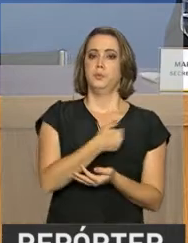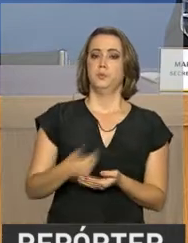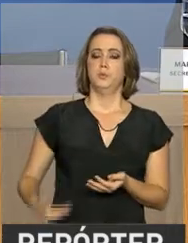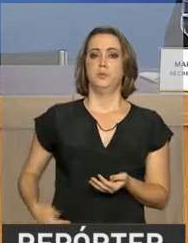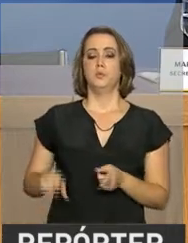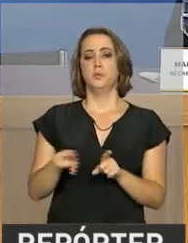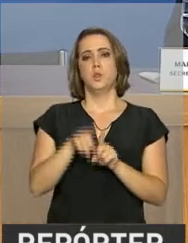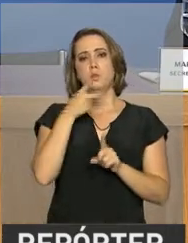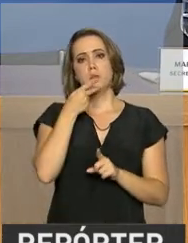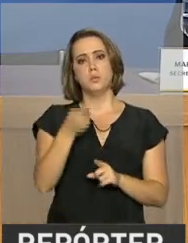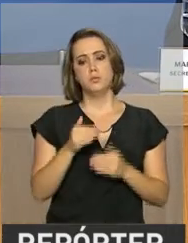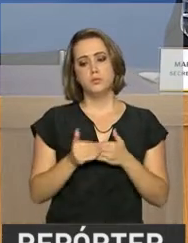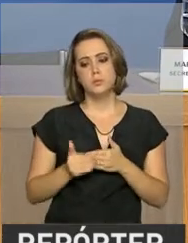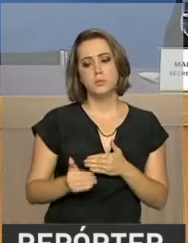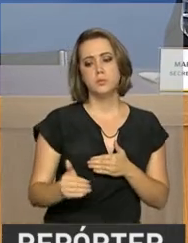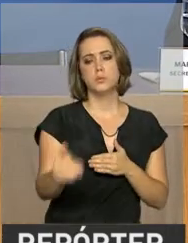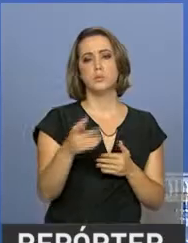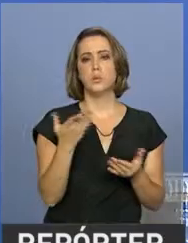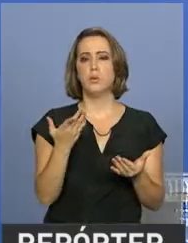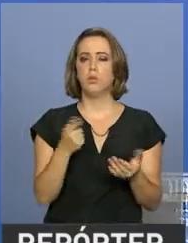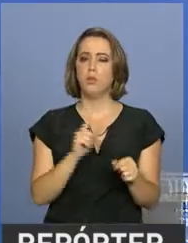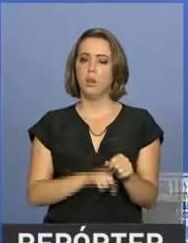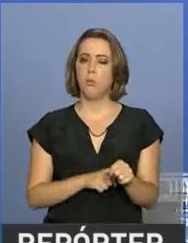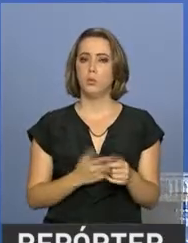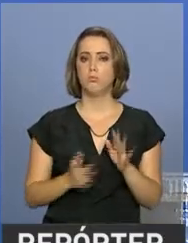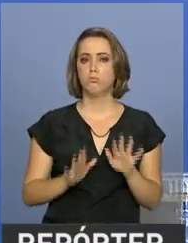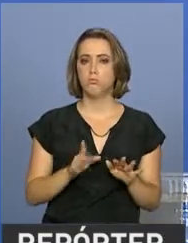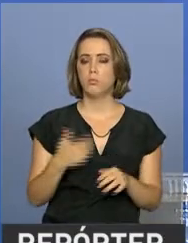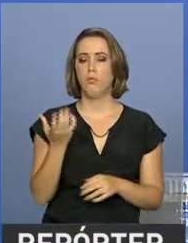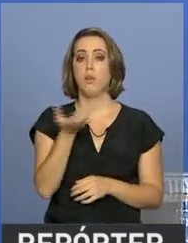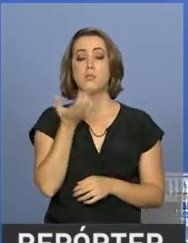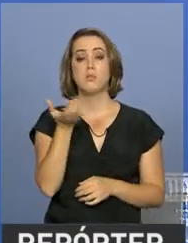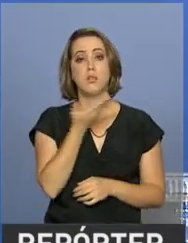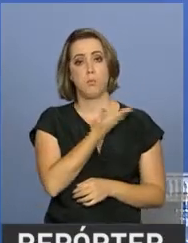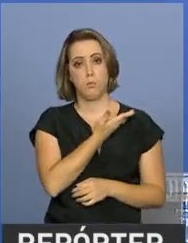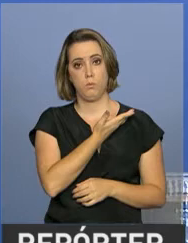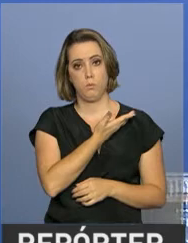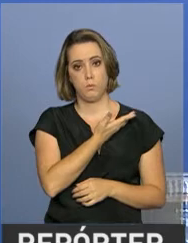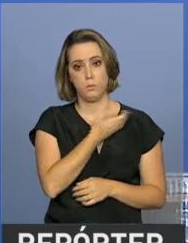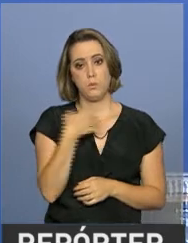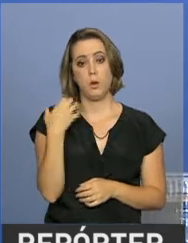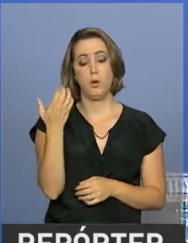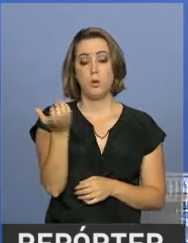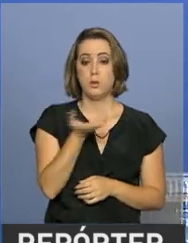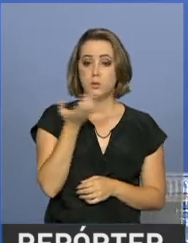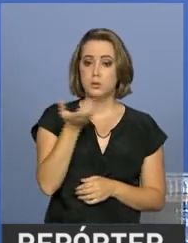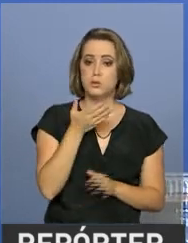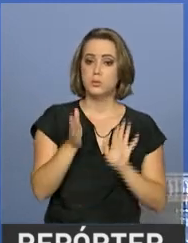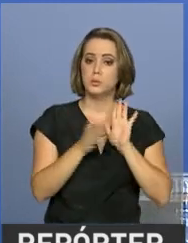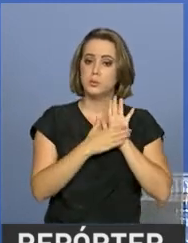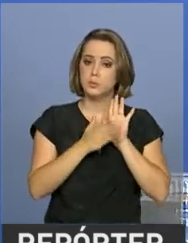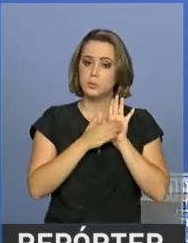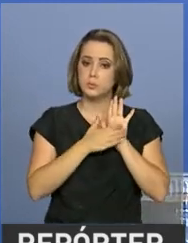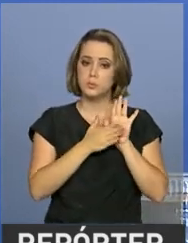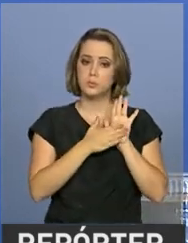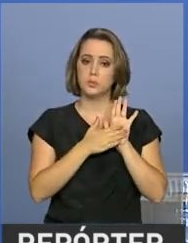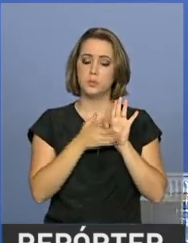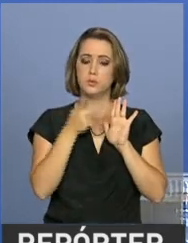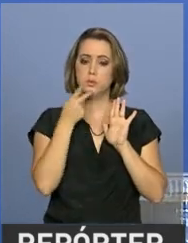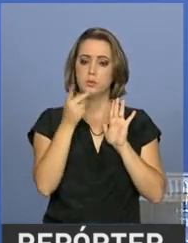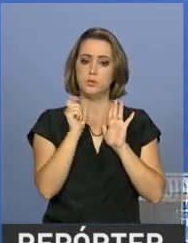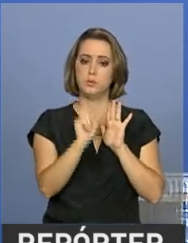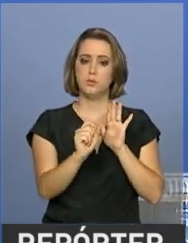do andamento da reforma na câmara nós queremos até o projeto a reforma